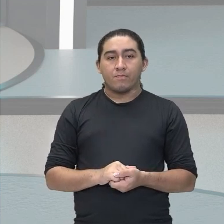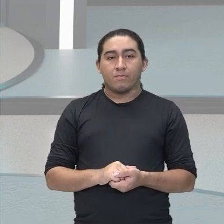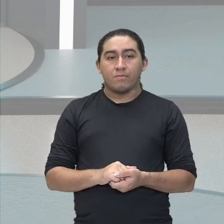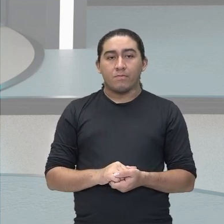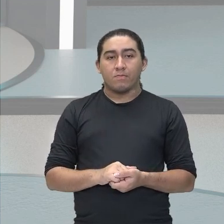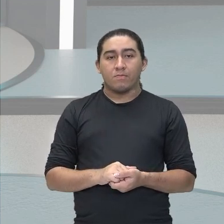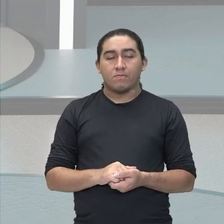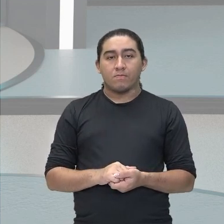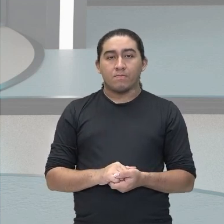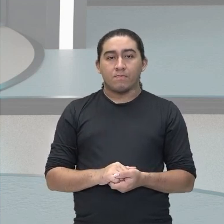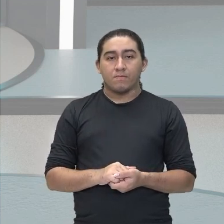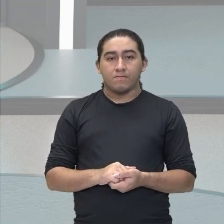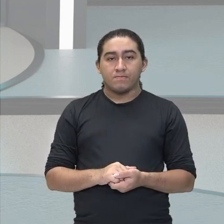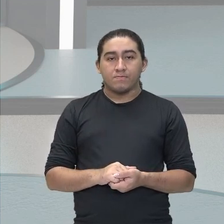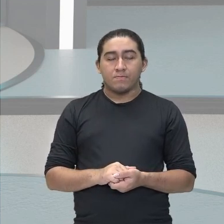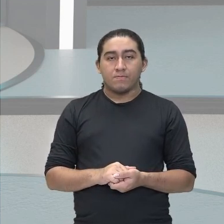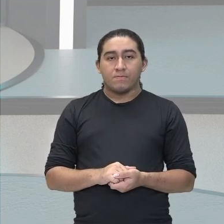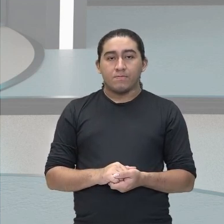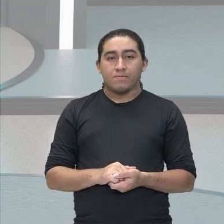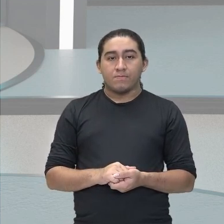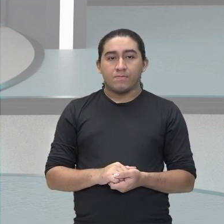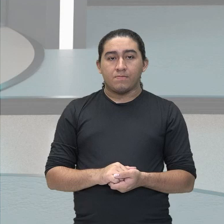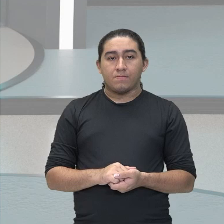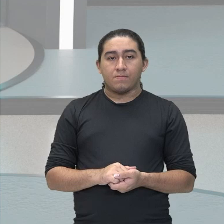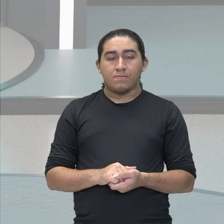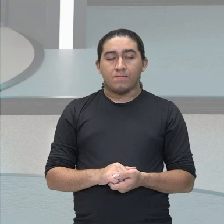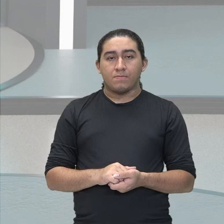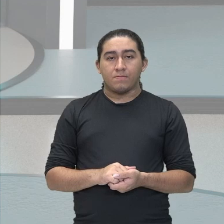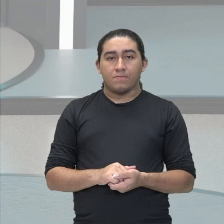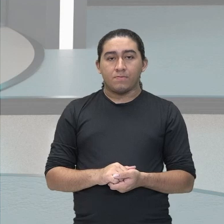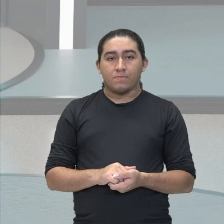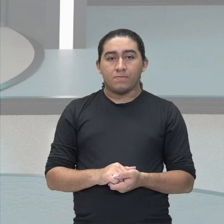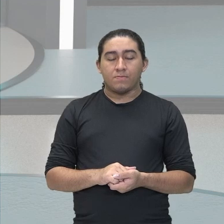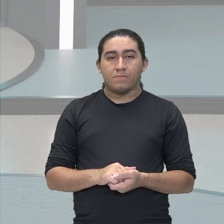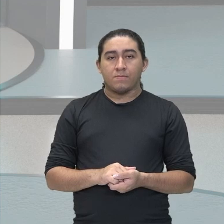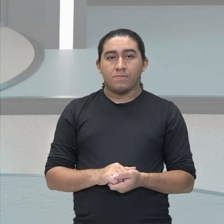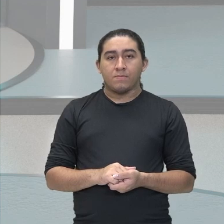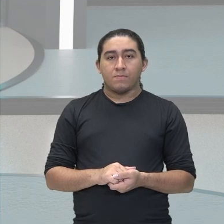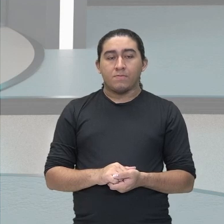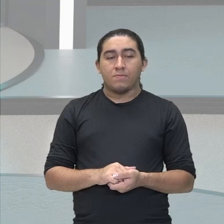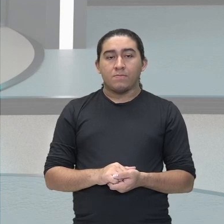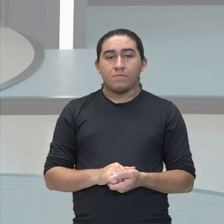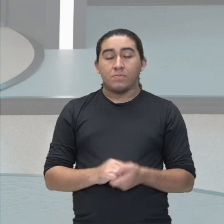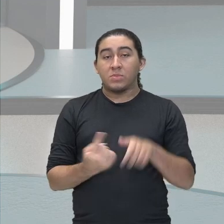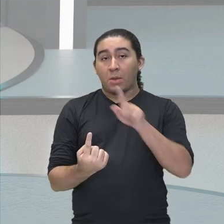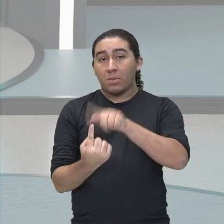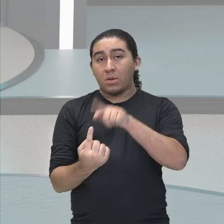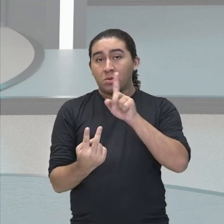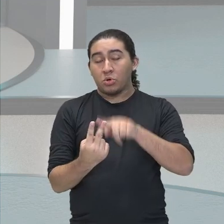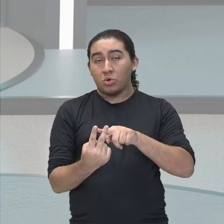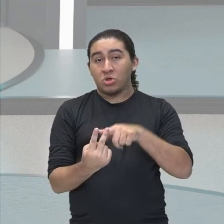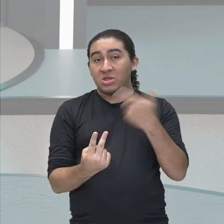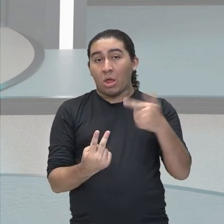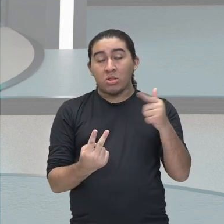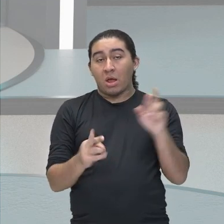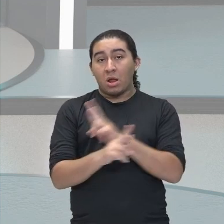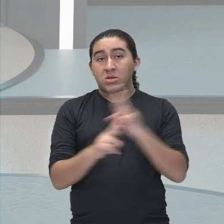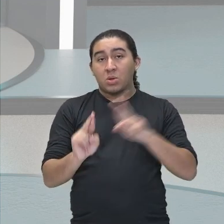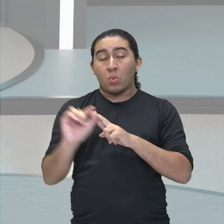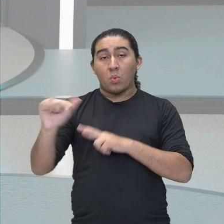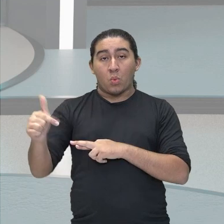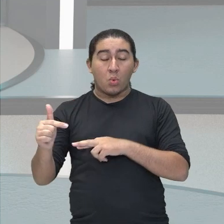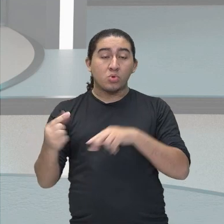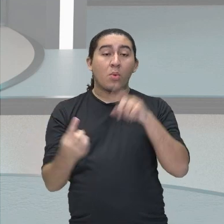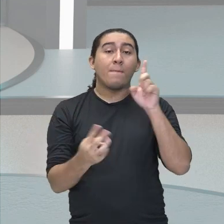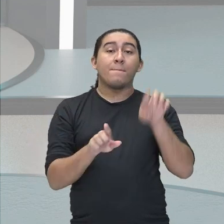analítico, né, que não envolve uma relação com outro ser, e o relativo de superioridade, veja